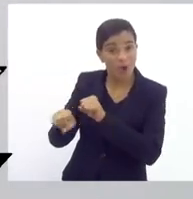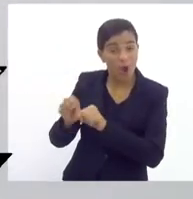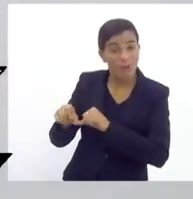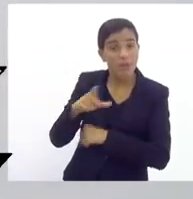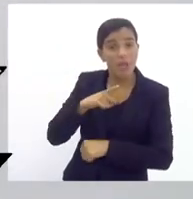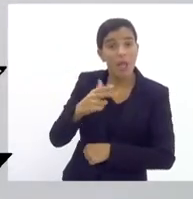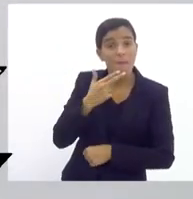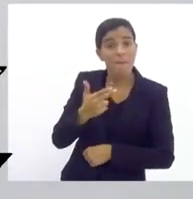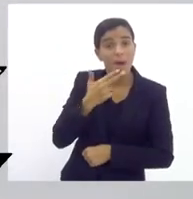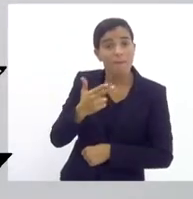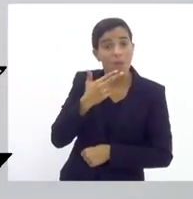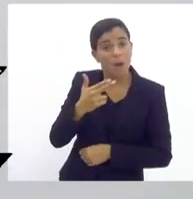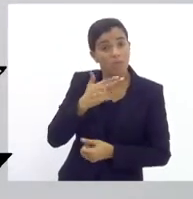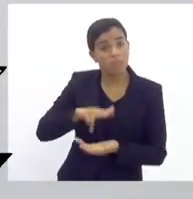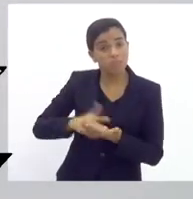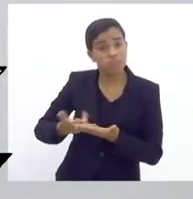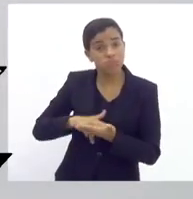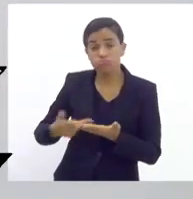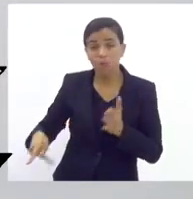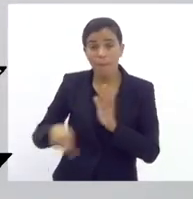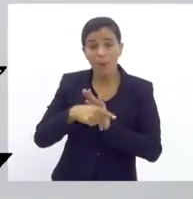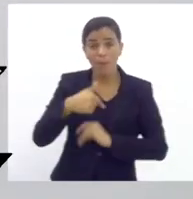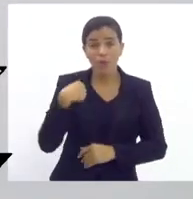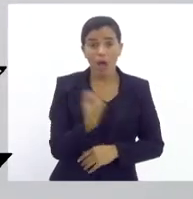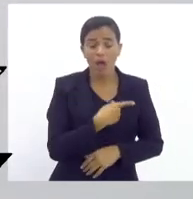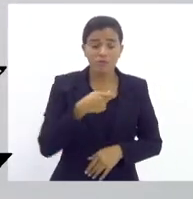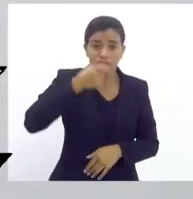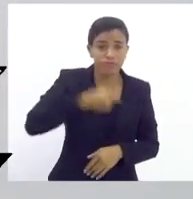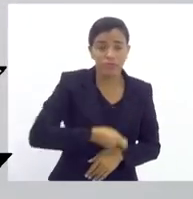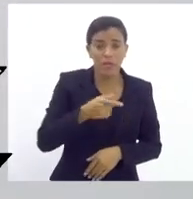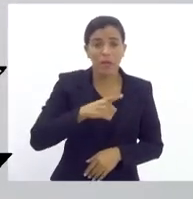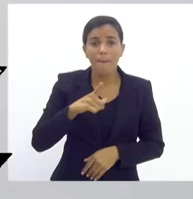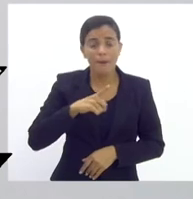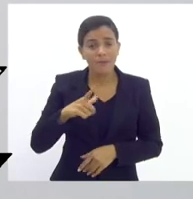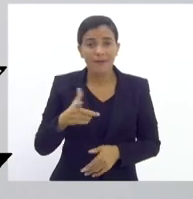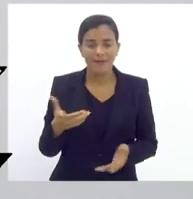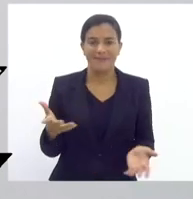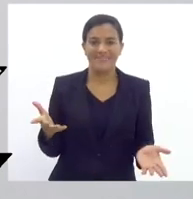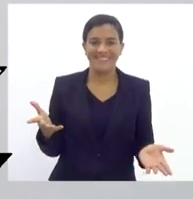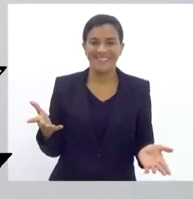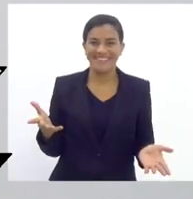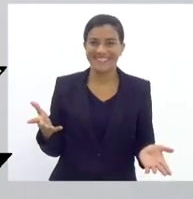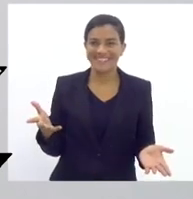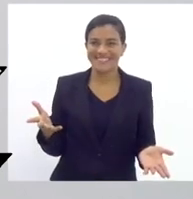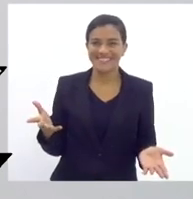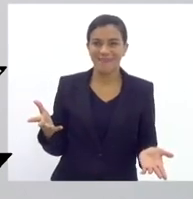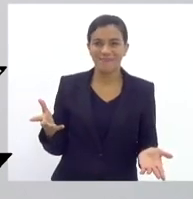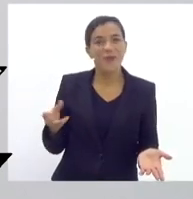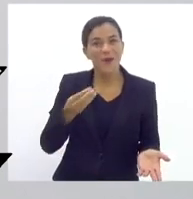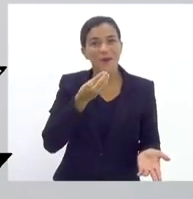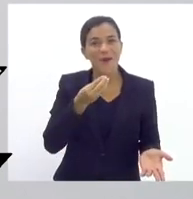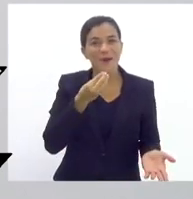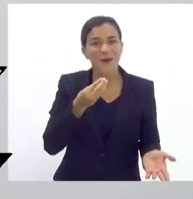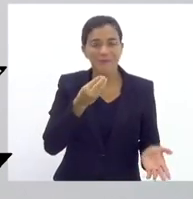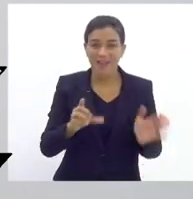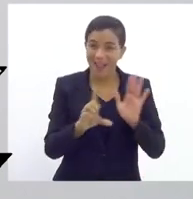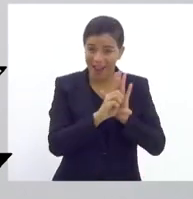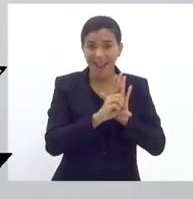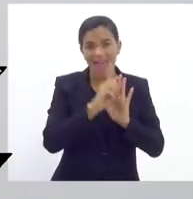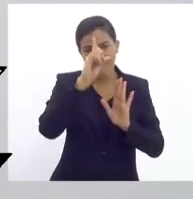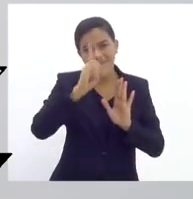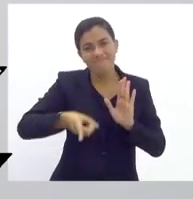eles traduzem aqui é uma política Nossa eu sou migrante é óbvio que eu faço isso Ou seja é óbvio que a lei é muito